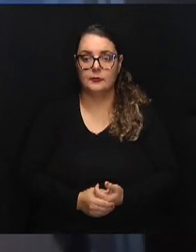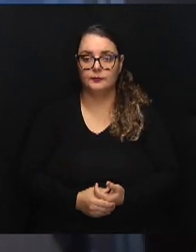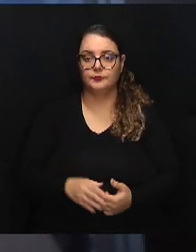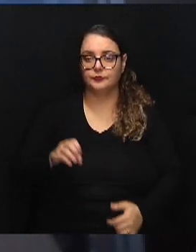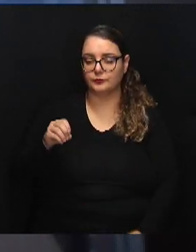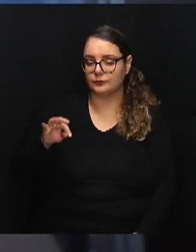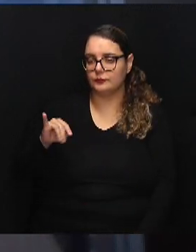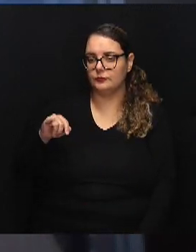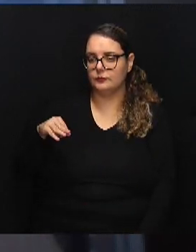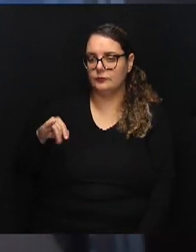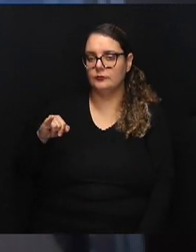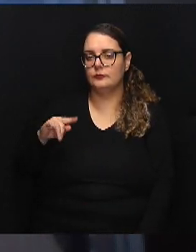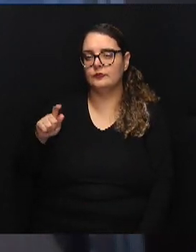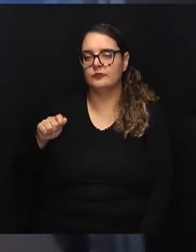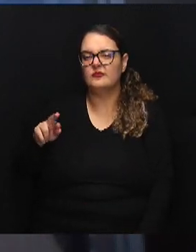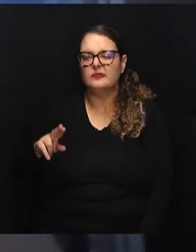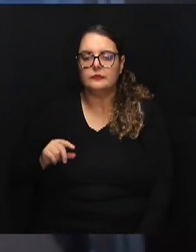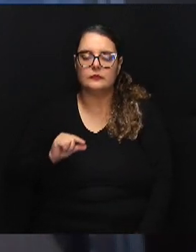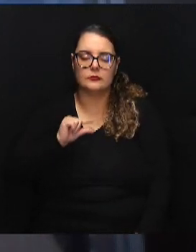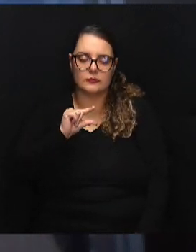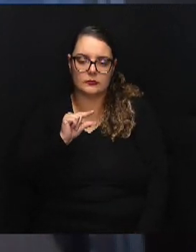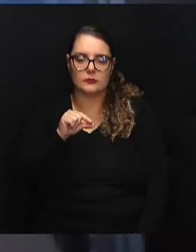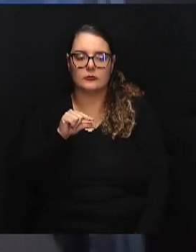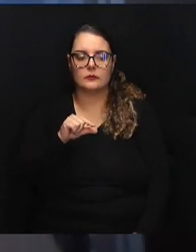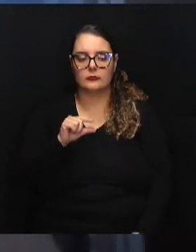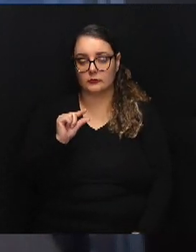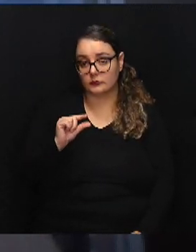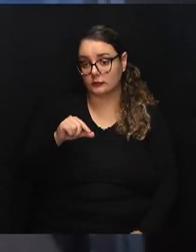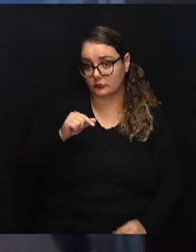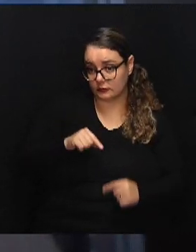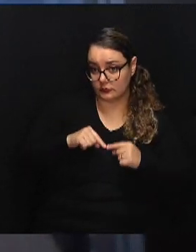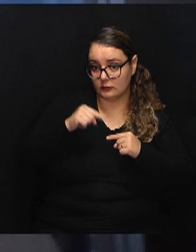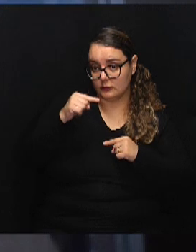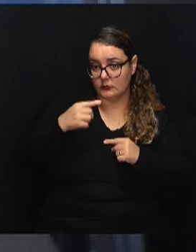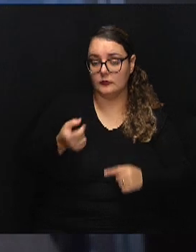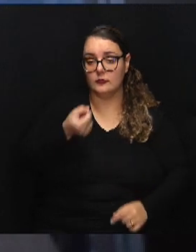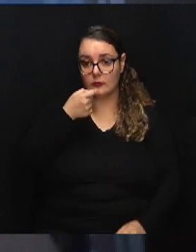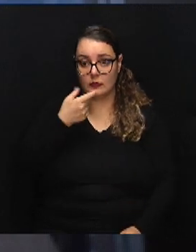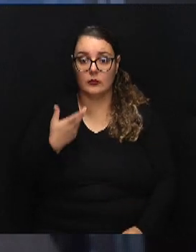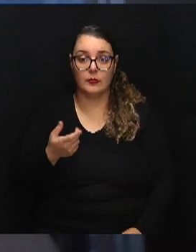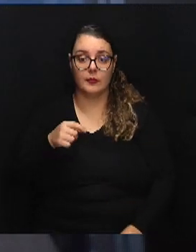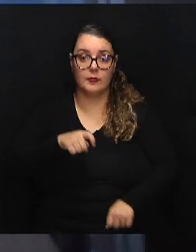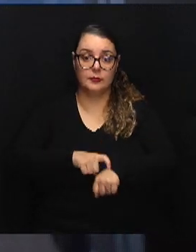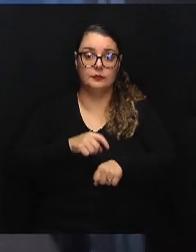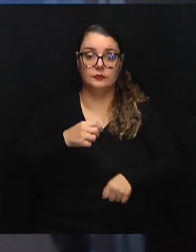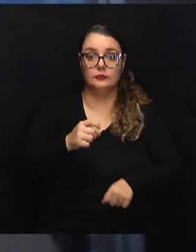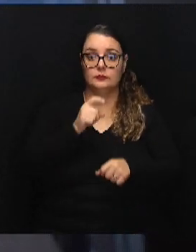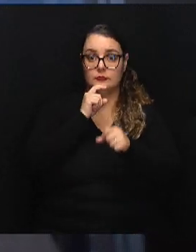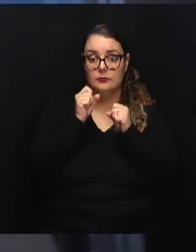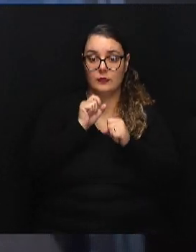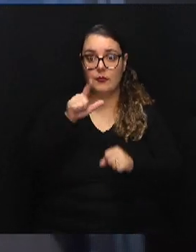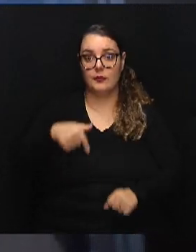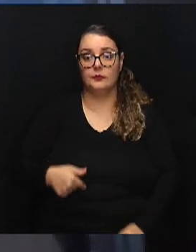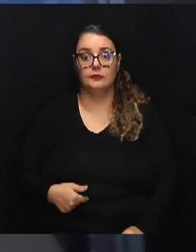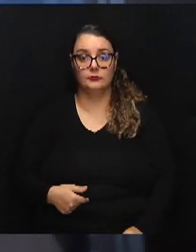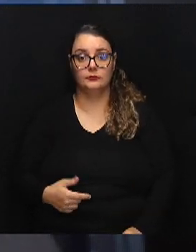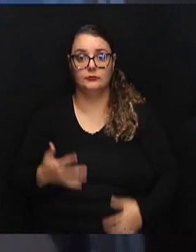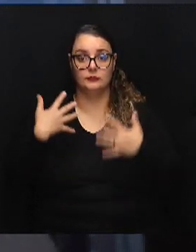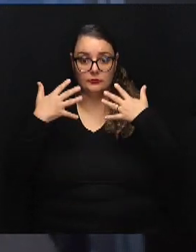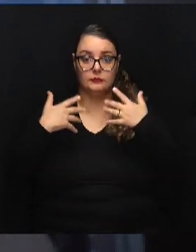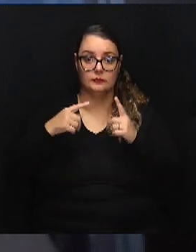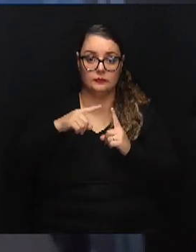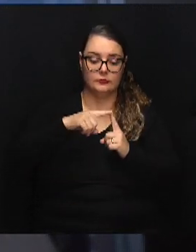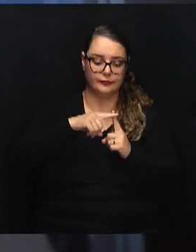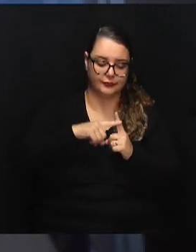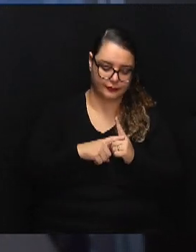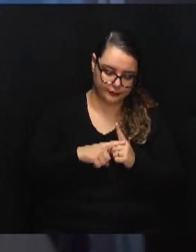então aumentar um pouco a dose, eventualmente associar alguma coisa neste período de inverno, e depois no verão, onde a pressão acaba caindo, né,